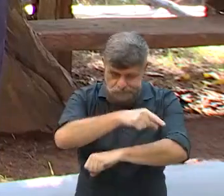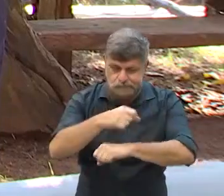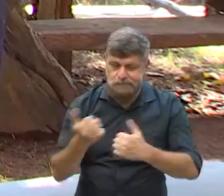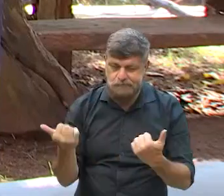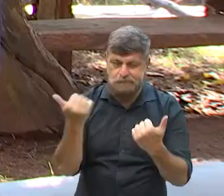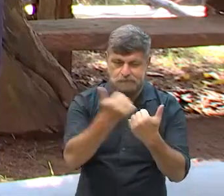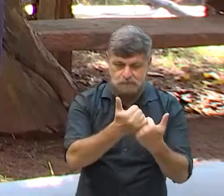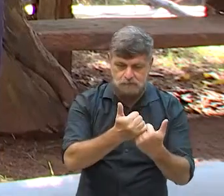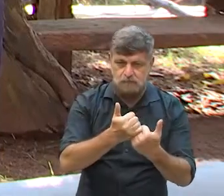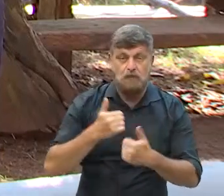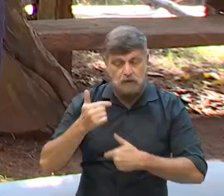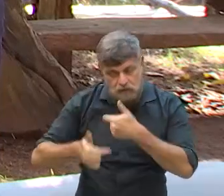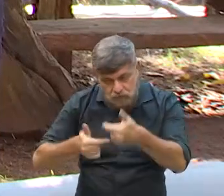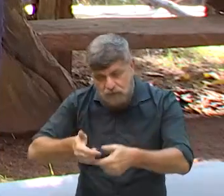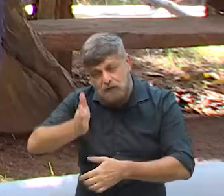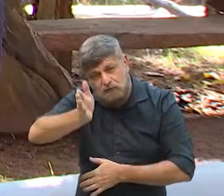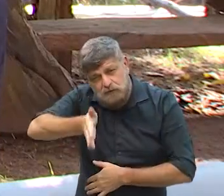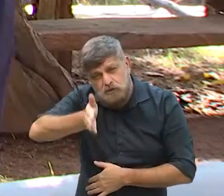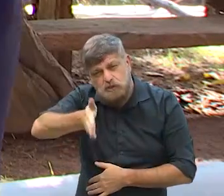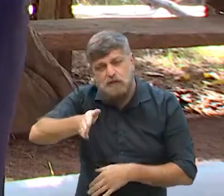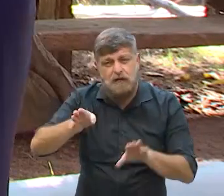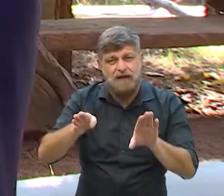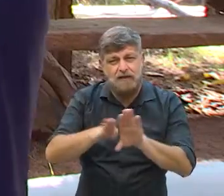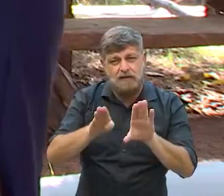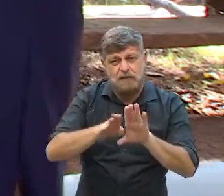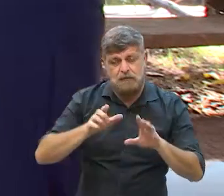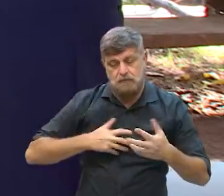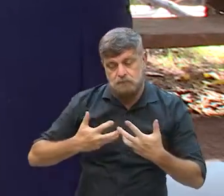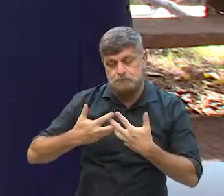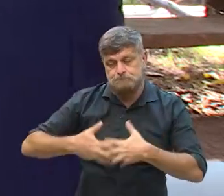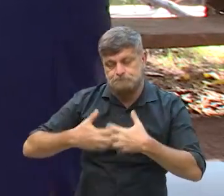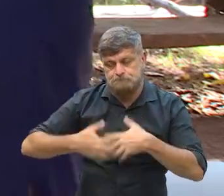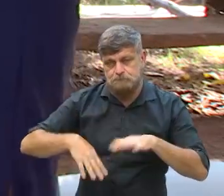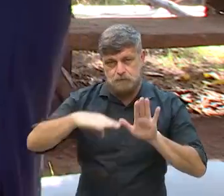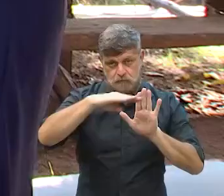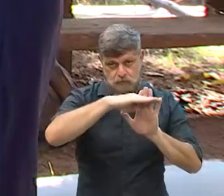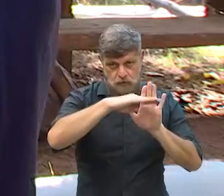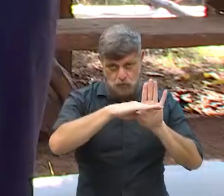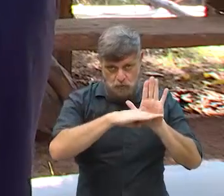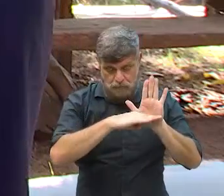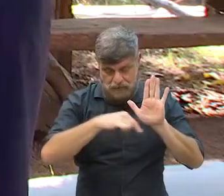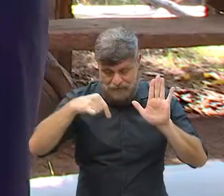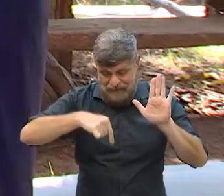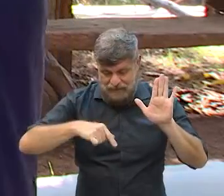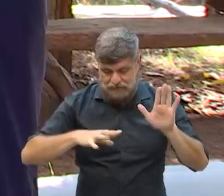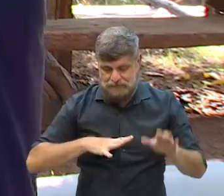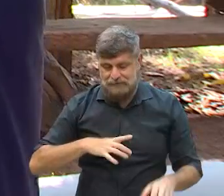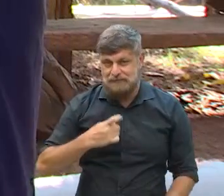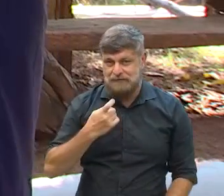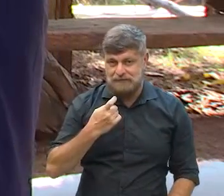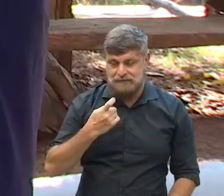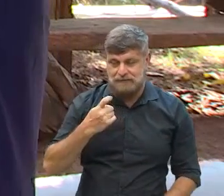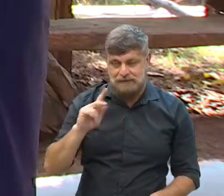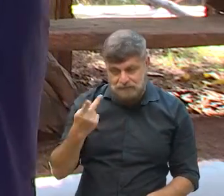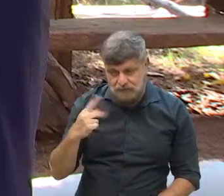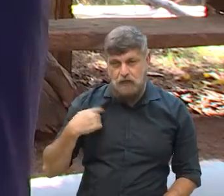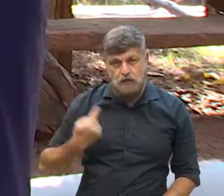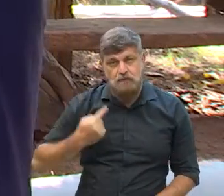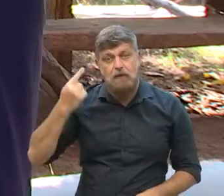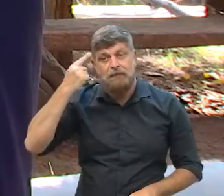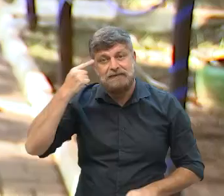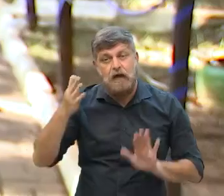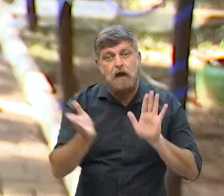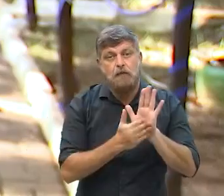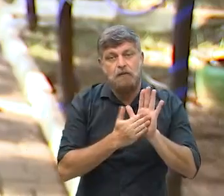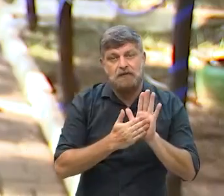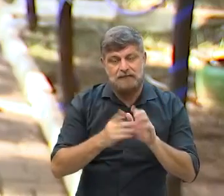trabalhando já nisso esse ano, né? E aí, com a efetivação do plano de arborização urbana, aí sim nós vamos pensar numa proposta mais a longo